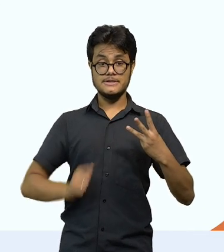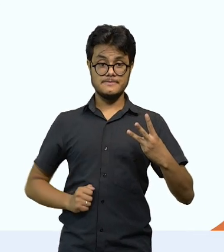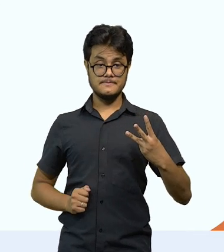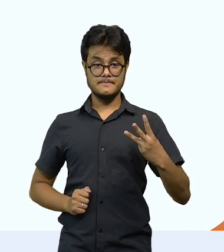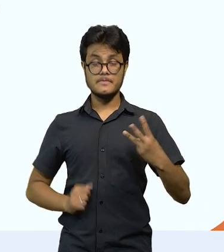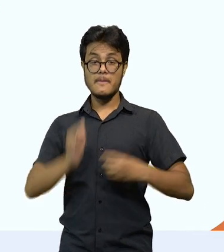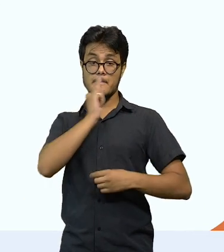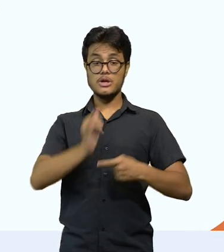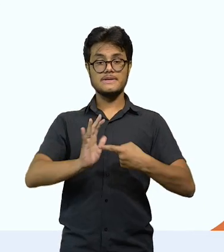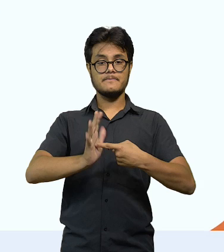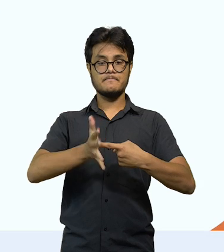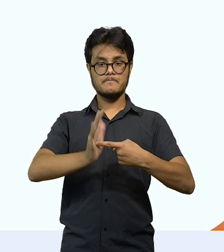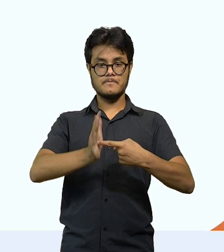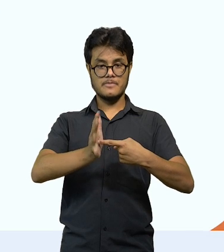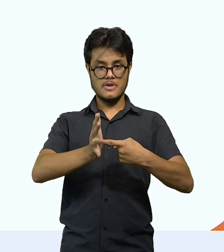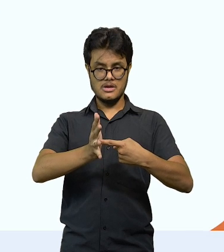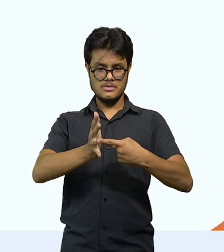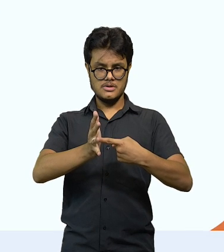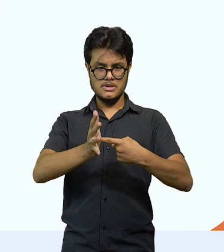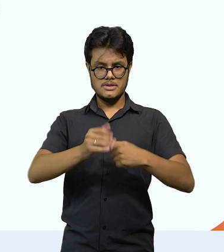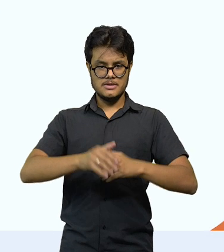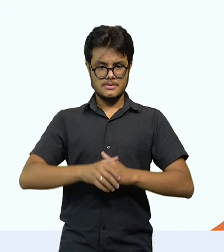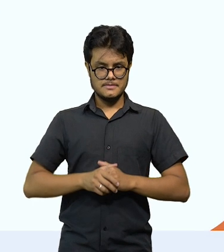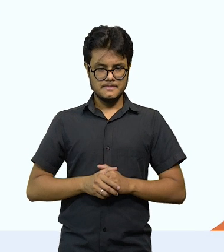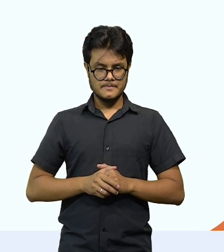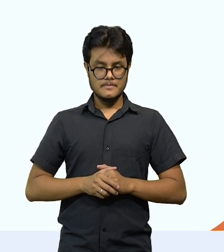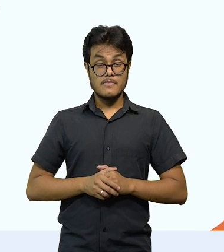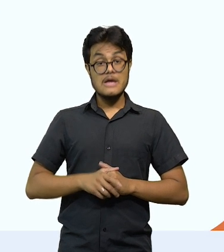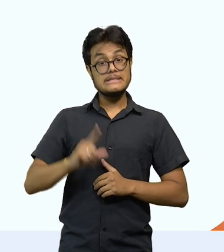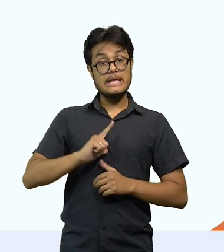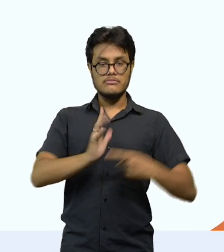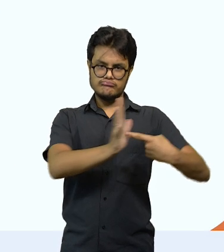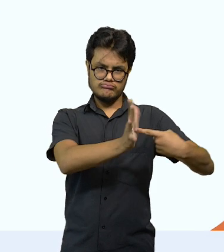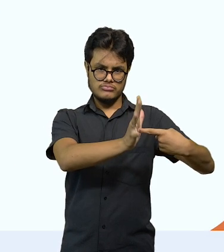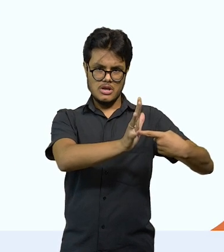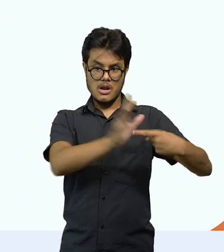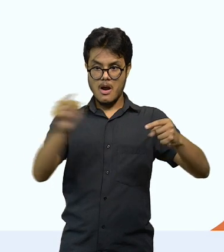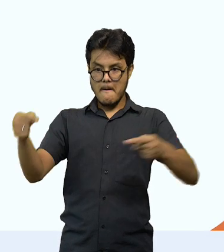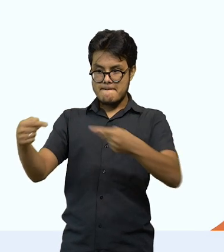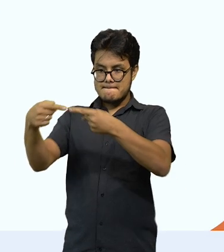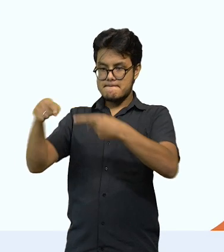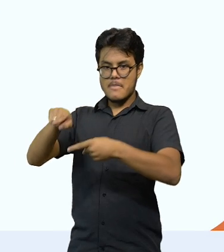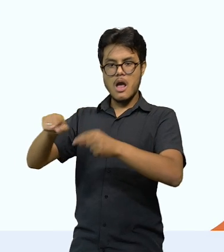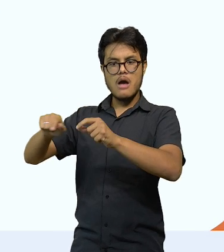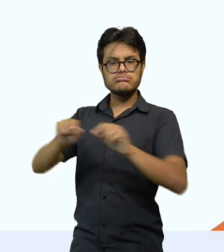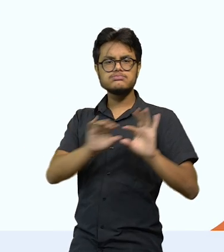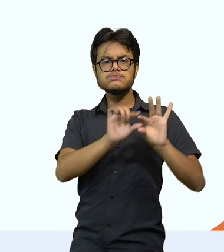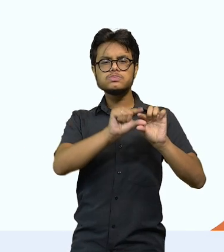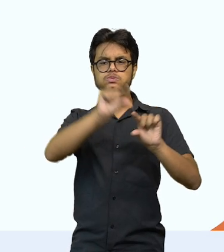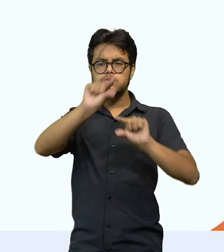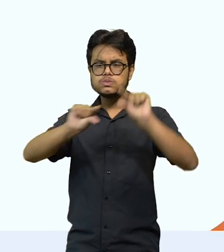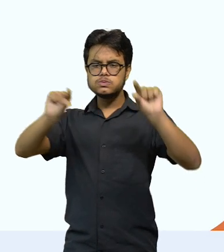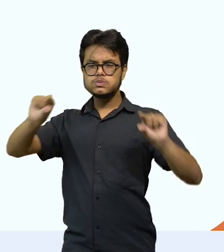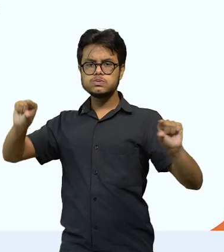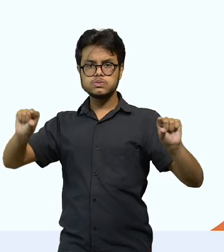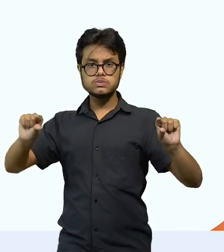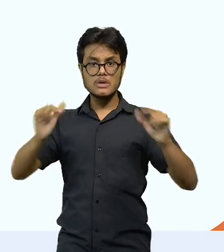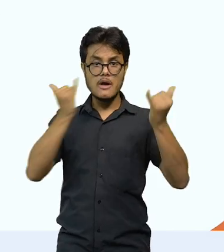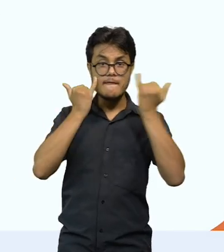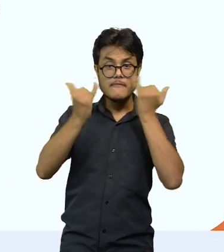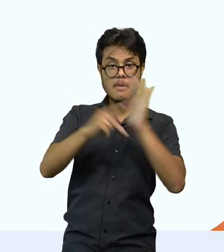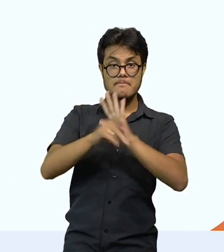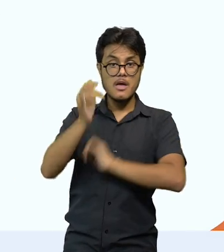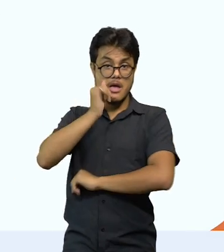um gerador real conectado a um circuito elétrico, a diferença de potencial entre seus terminais é menor que a